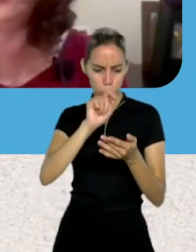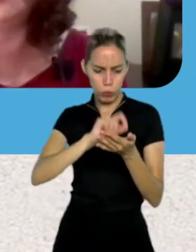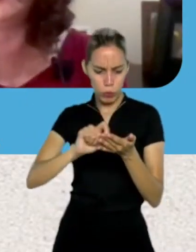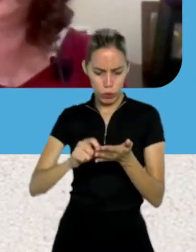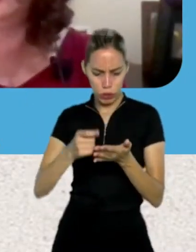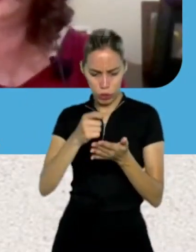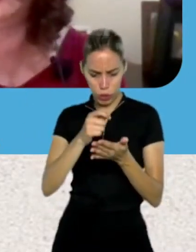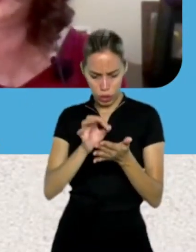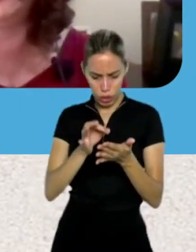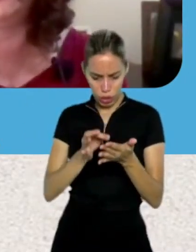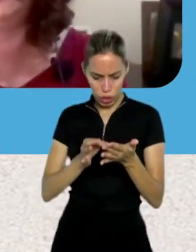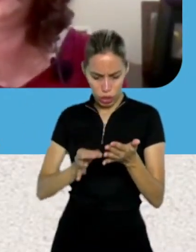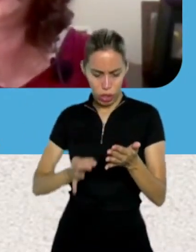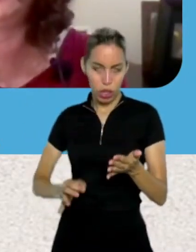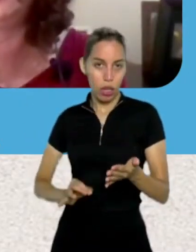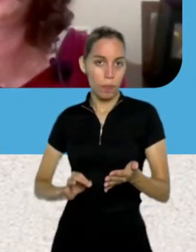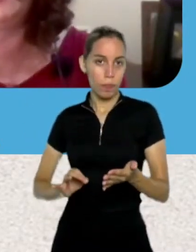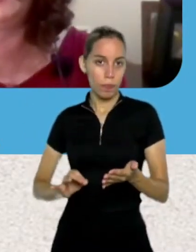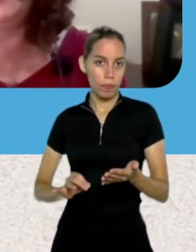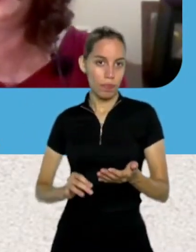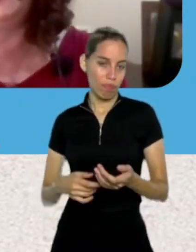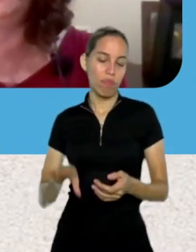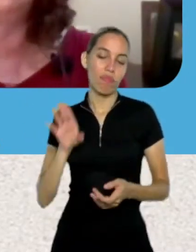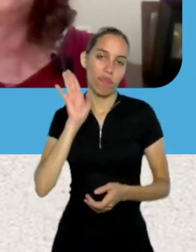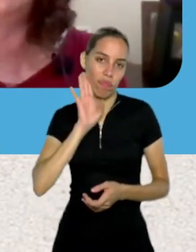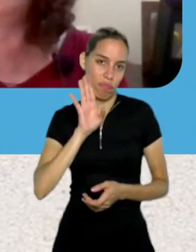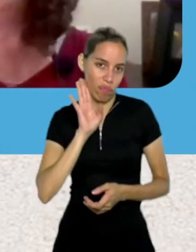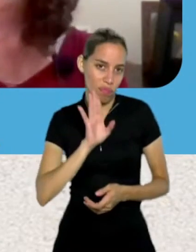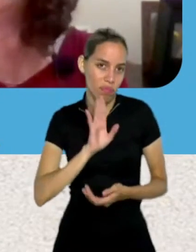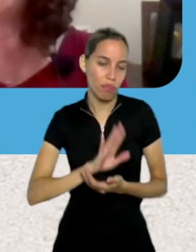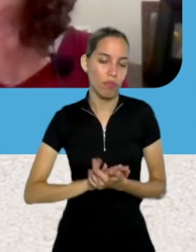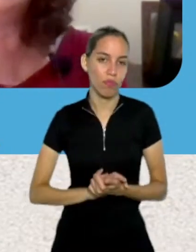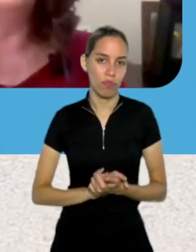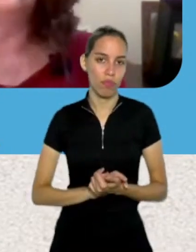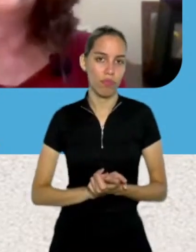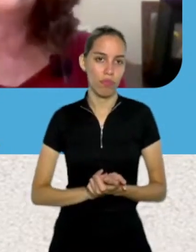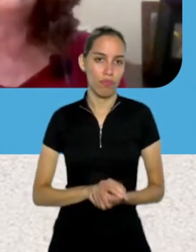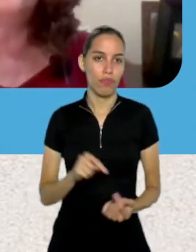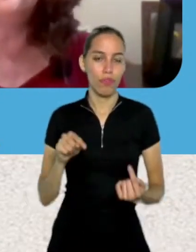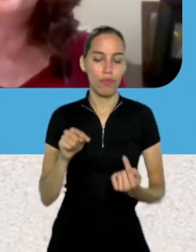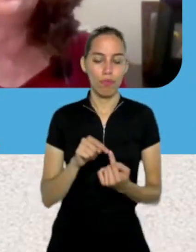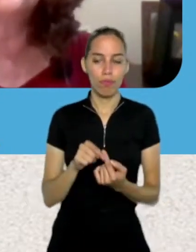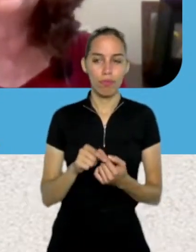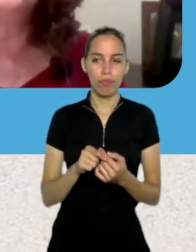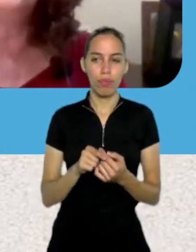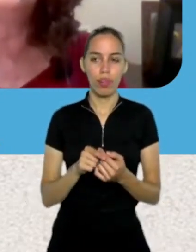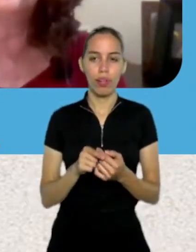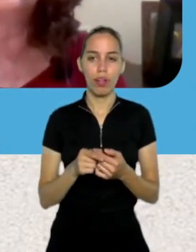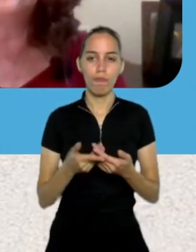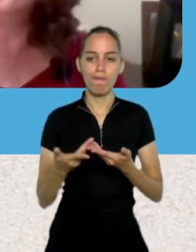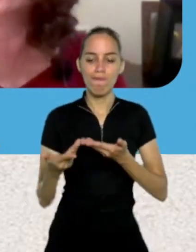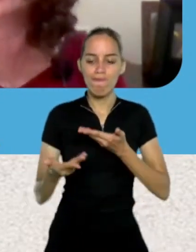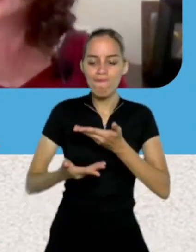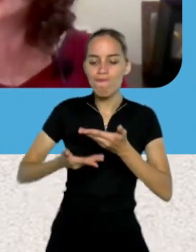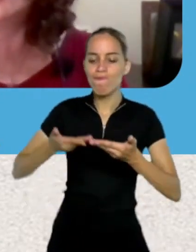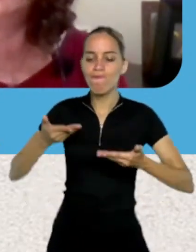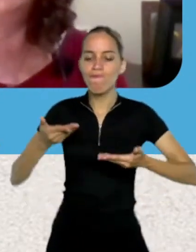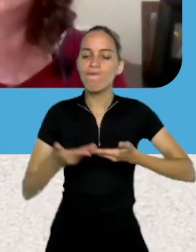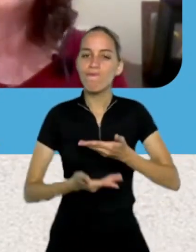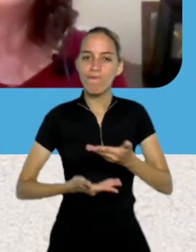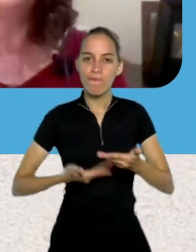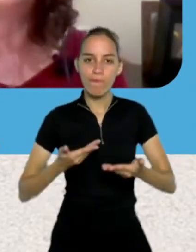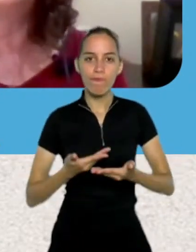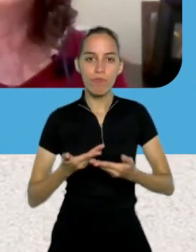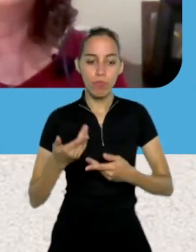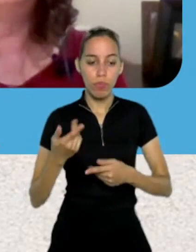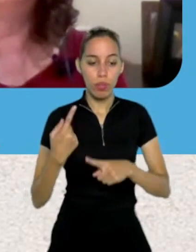muito interessante o processo. Assim, como é muito terapêutico, né? A escrita é terapêutica. Porque